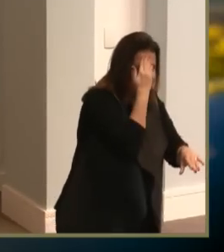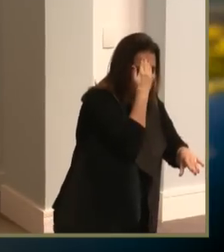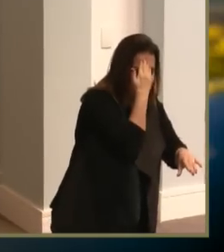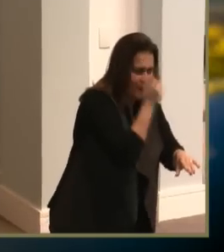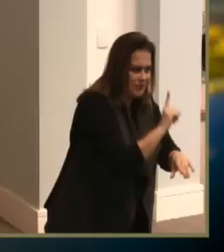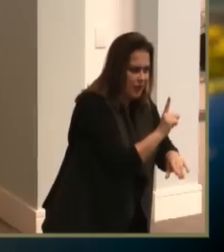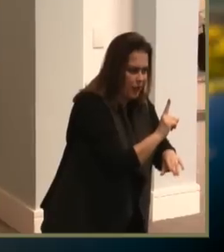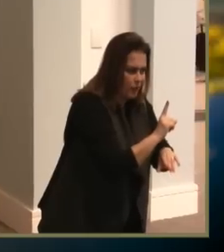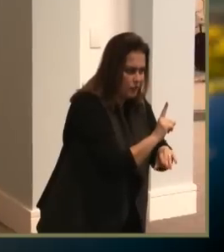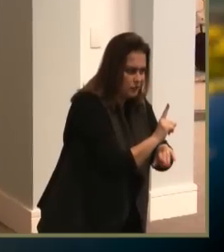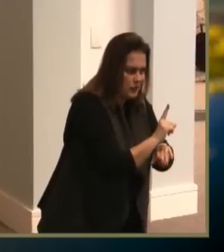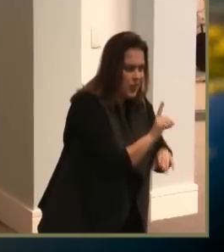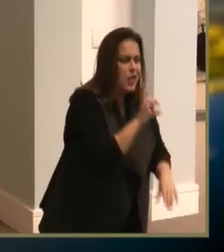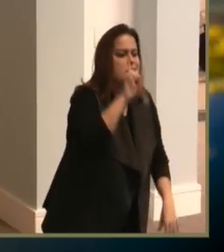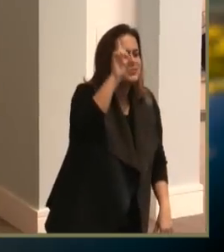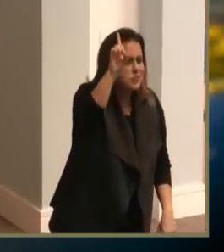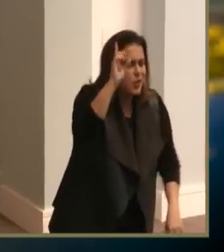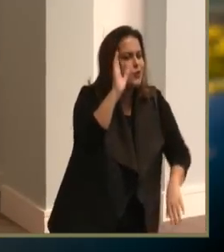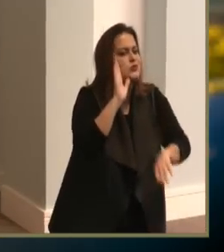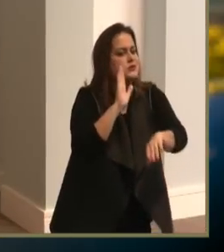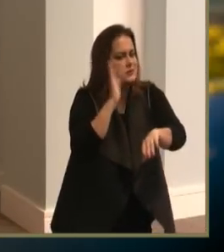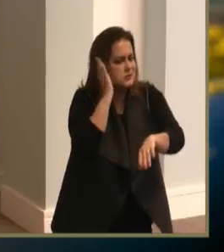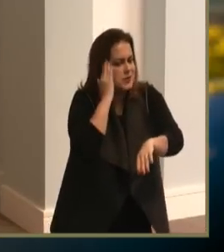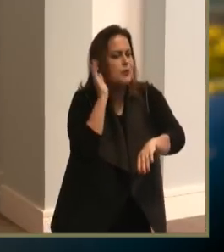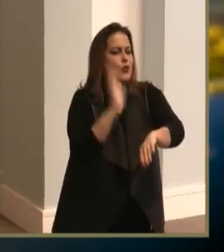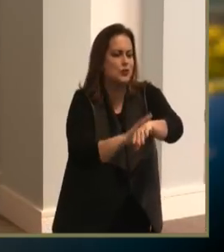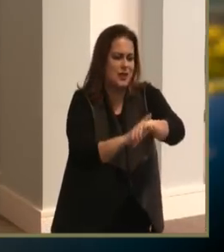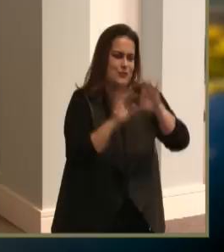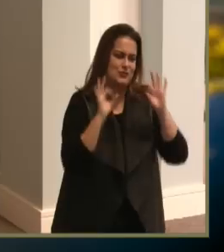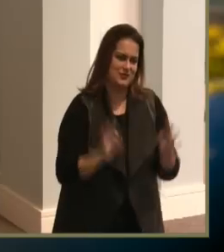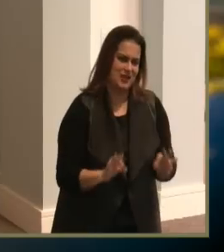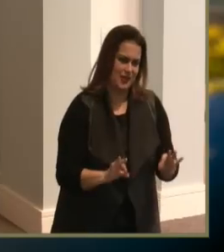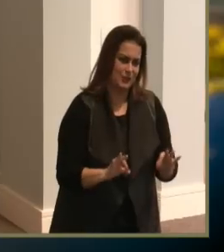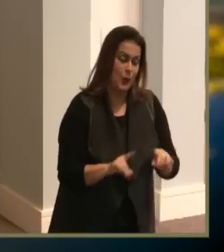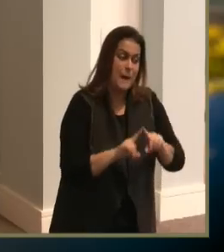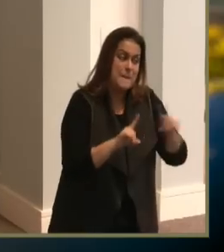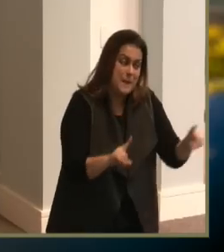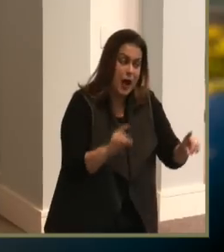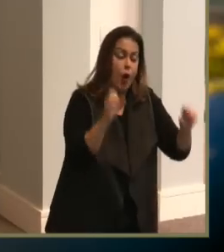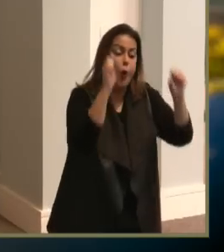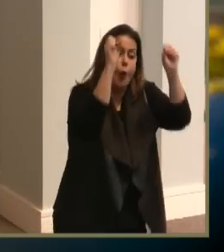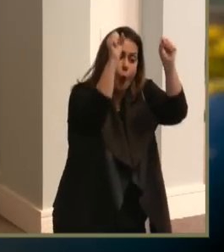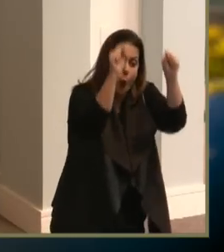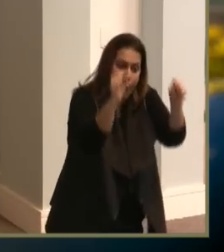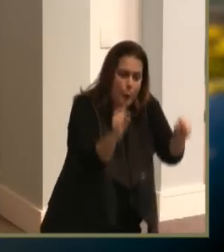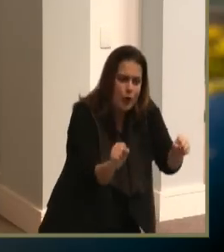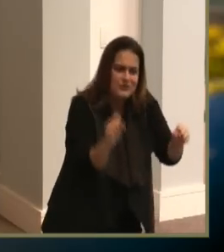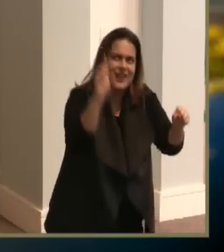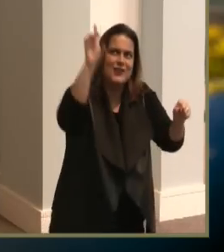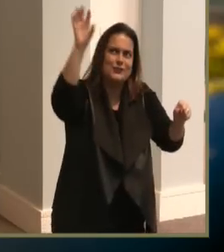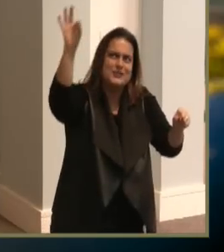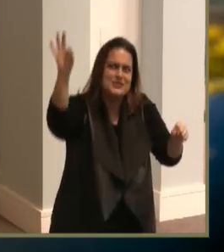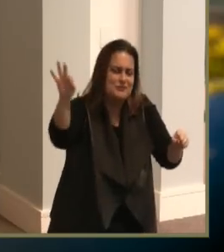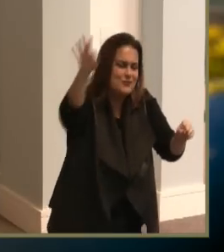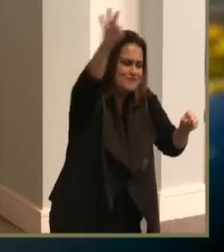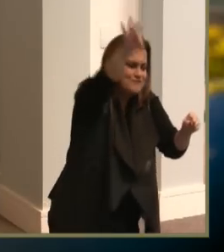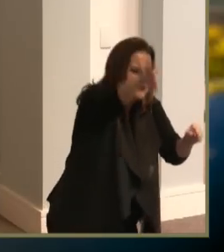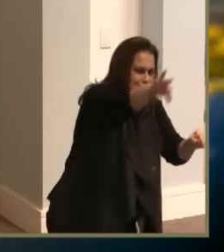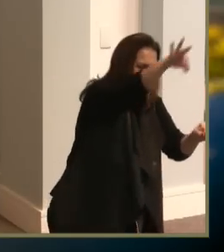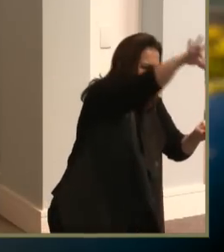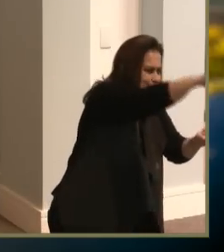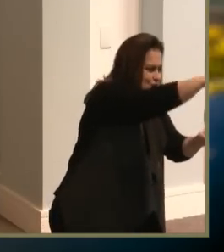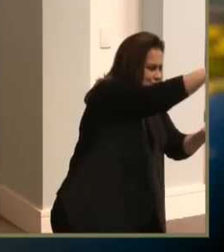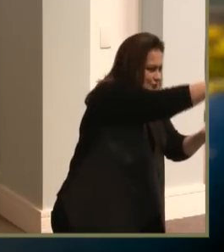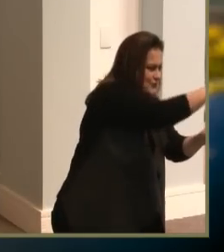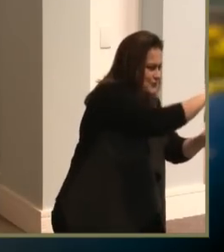Pai reservou a sua própria autoridade, mas receberei poder ao descer sobre vós o Espírito Santo e ser-me-eis testemunha tanto em